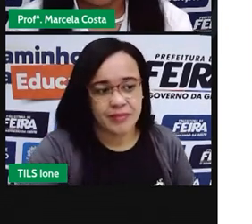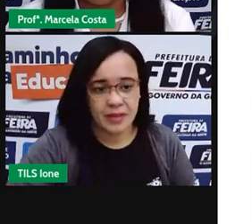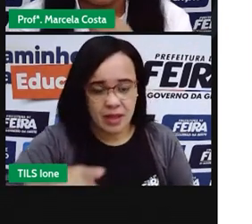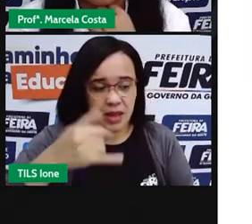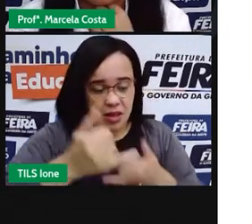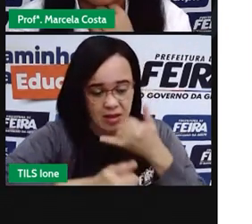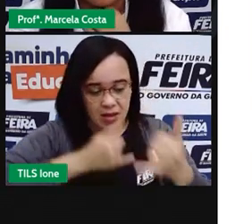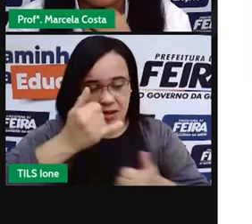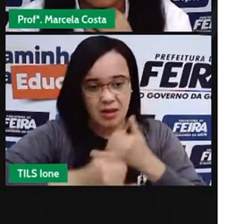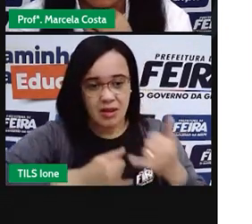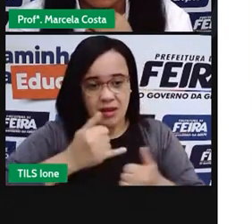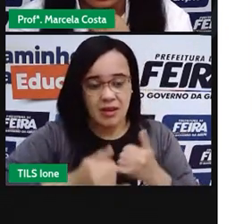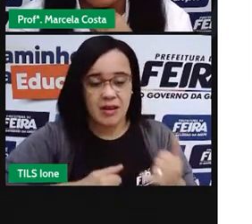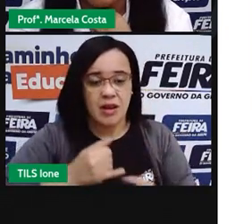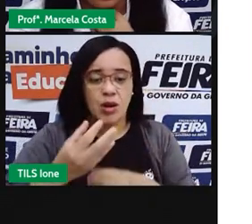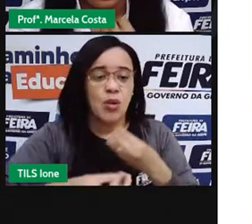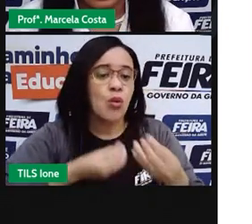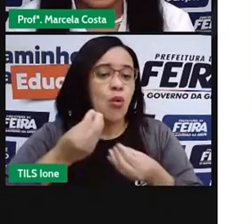foi